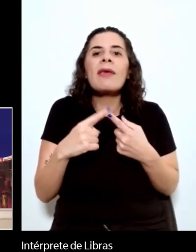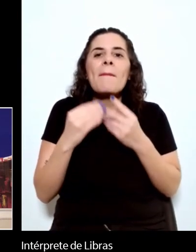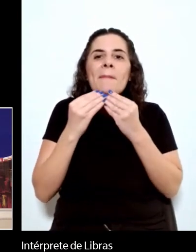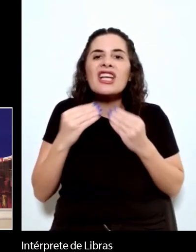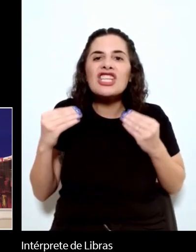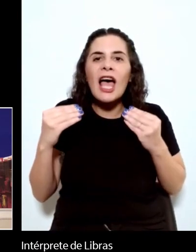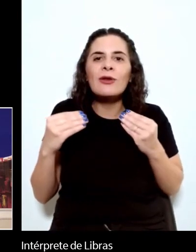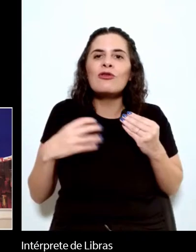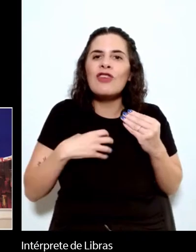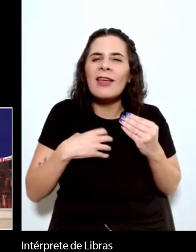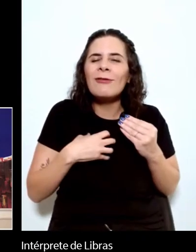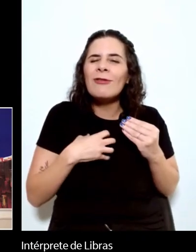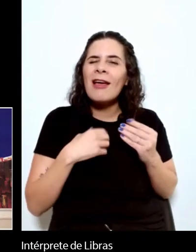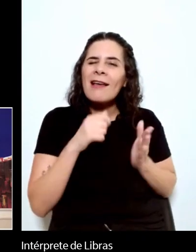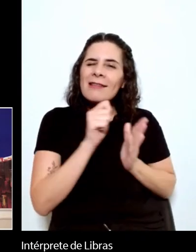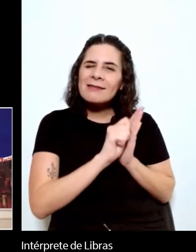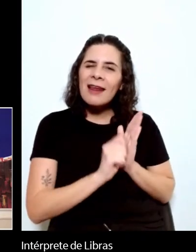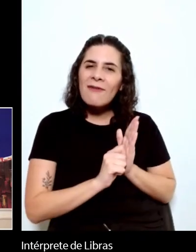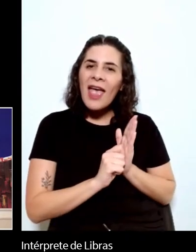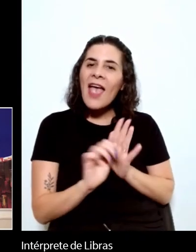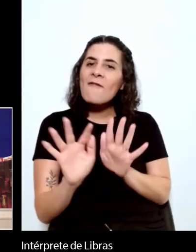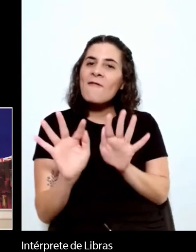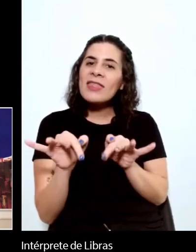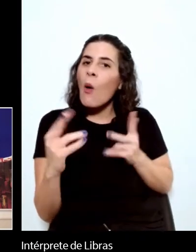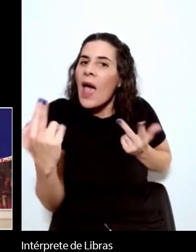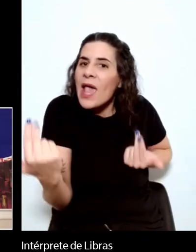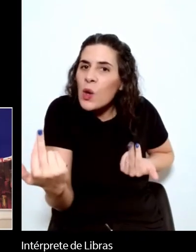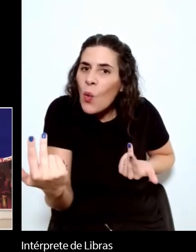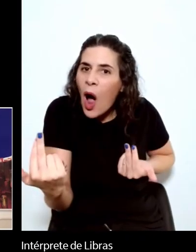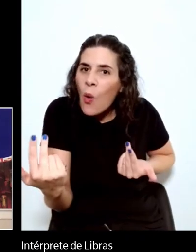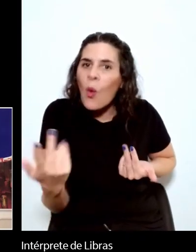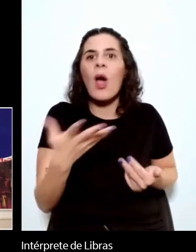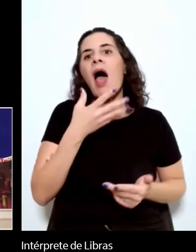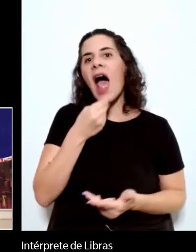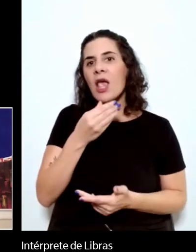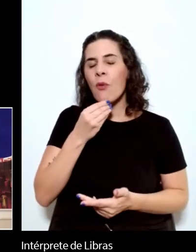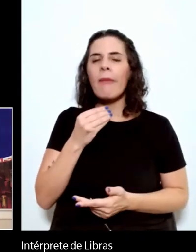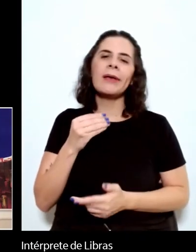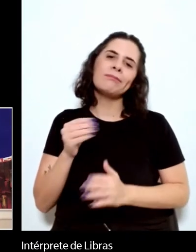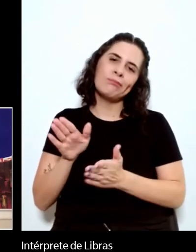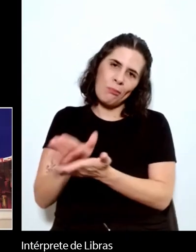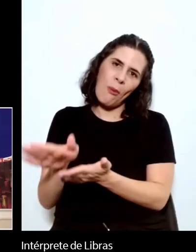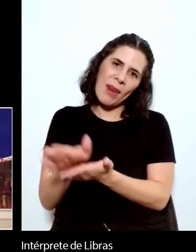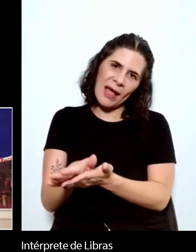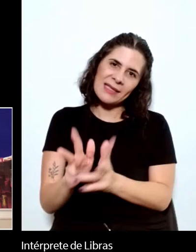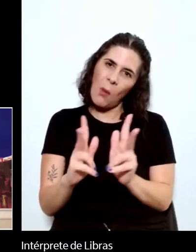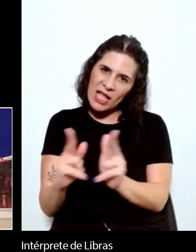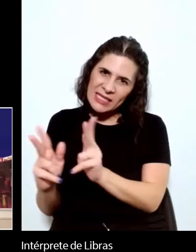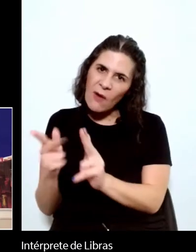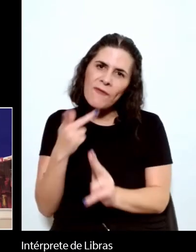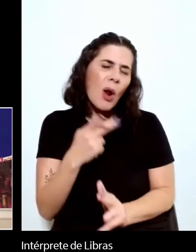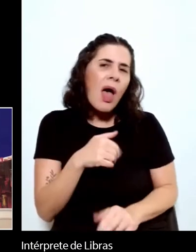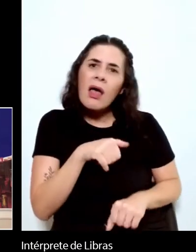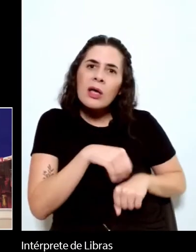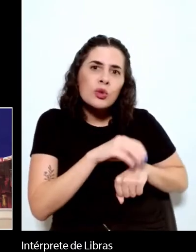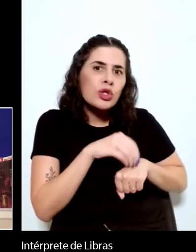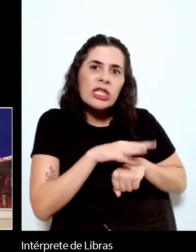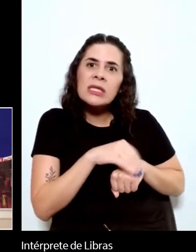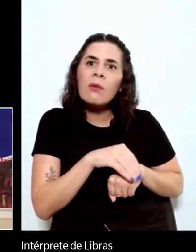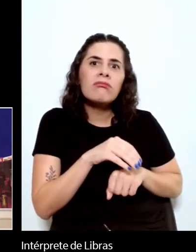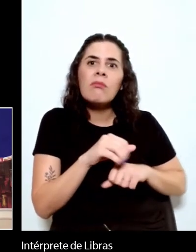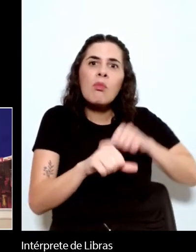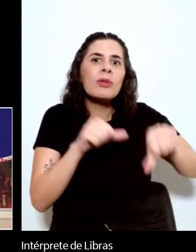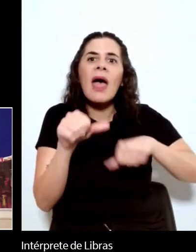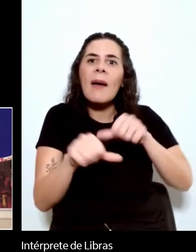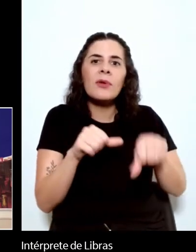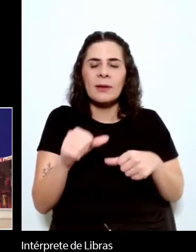a mudar o final e tornar o final mais tradicional e o romance fracassou na sua primeira recepção quando o John Barth tornou